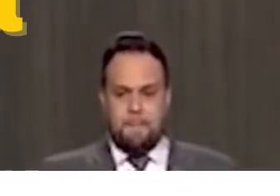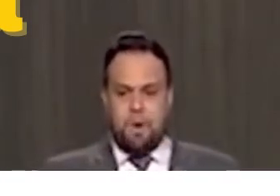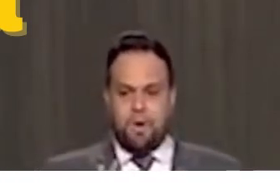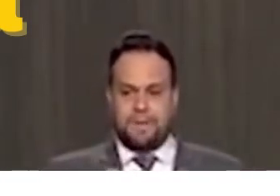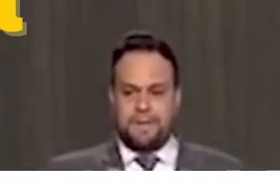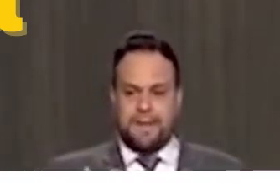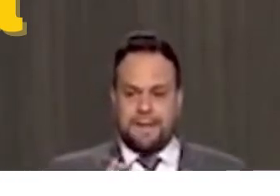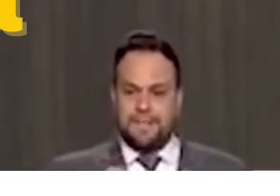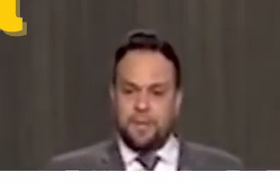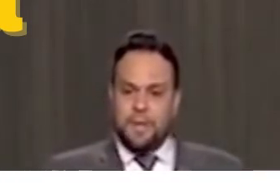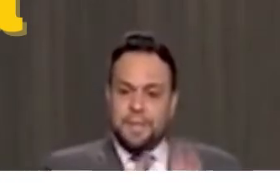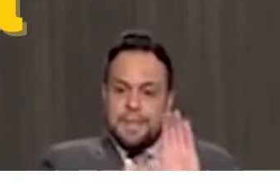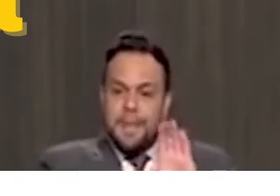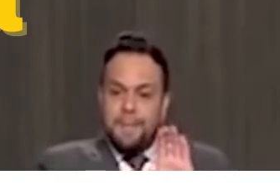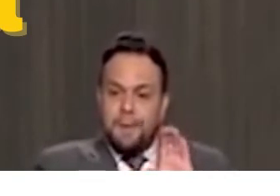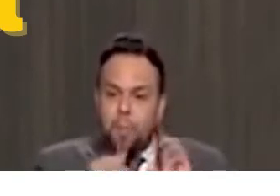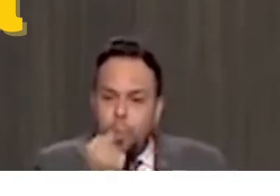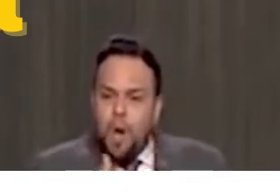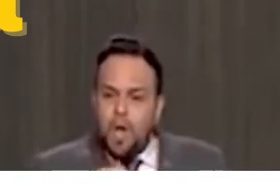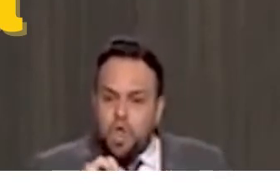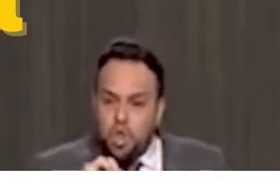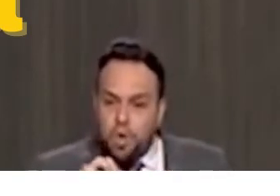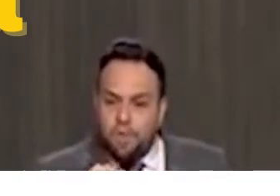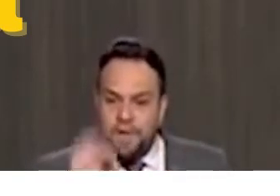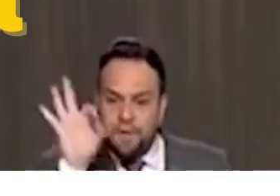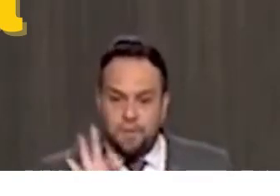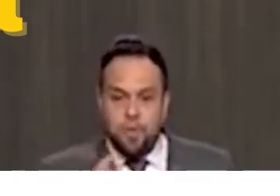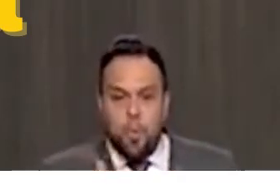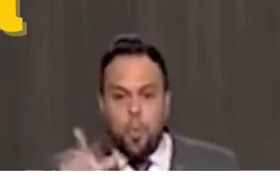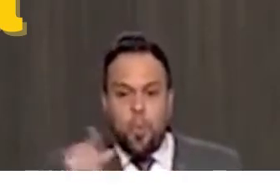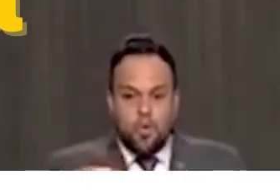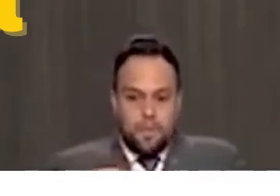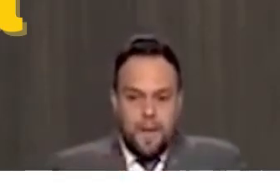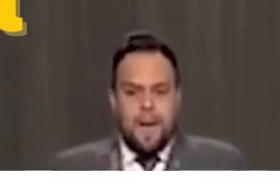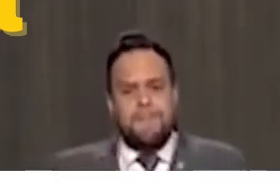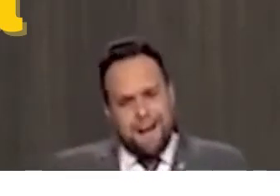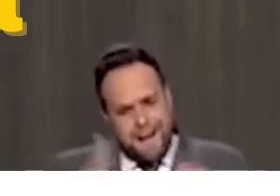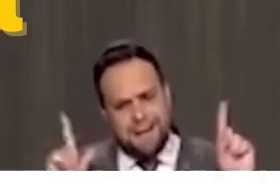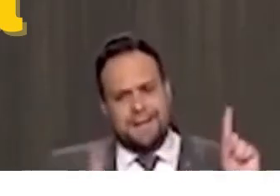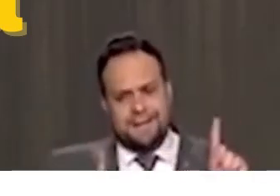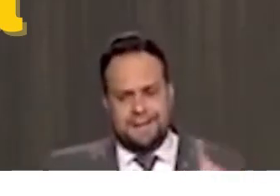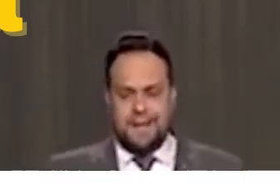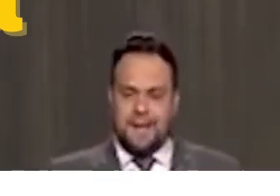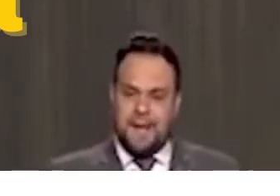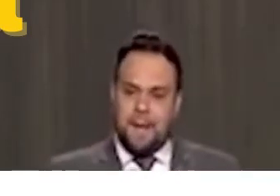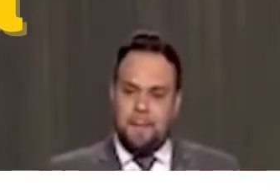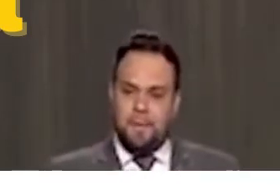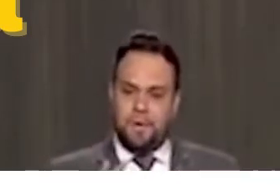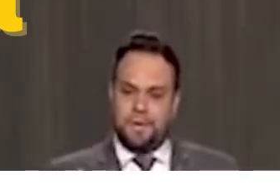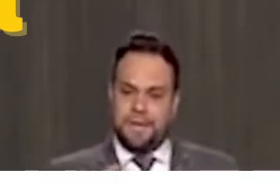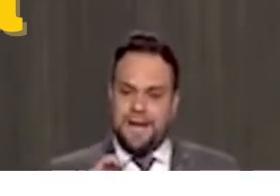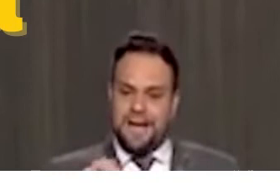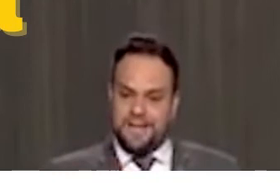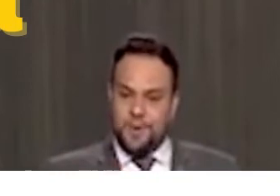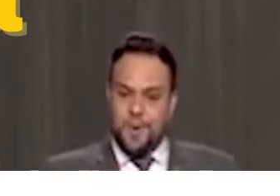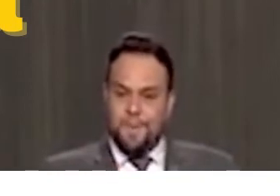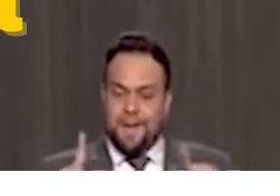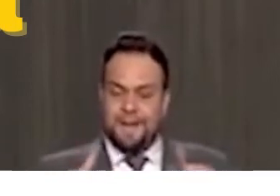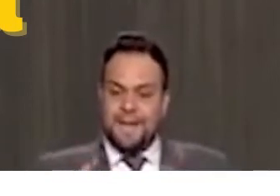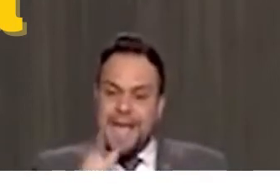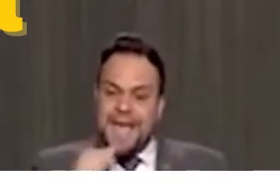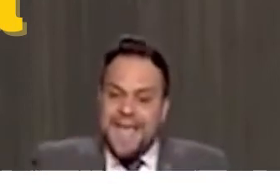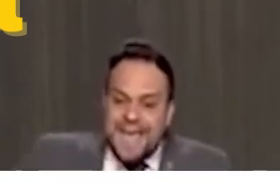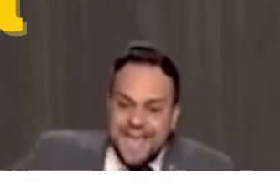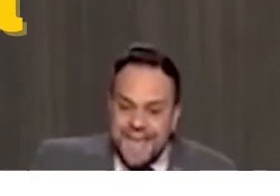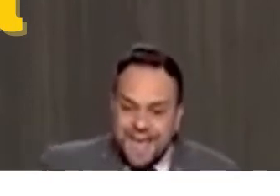que 90% de outros países, né, em especial a Rússia. Mas temos potássio na foz do Rio Amazonas, mas não podemos explorar. Eu tenho